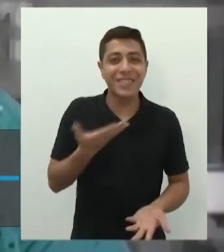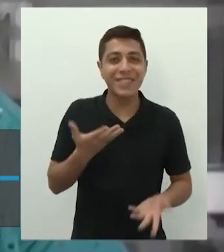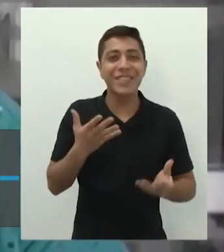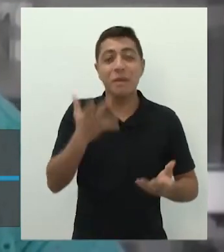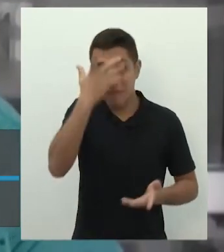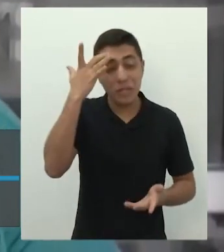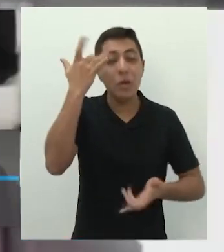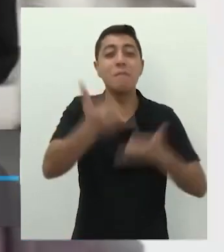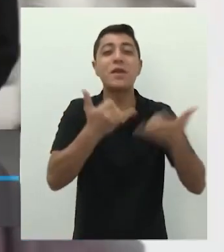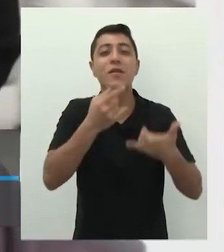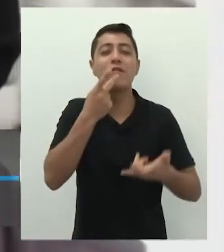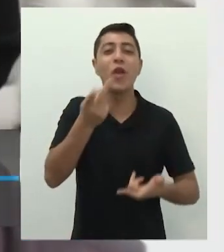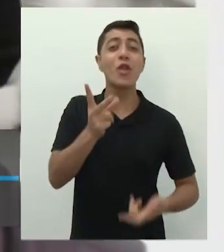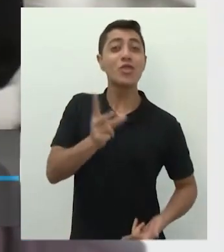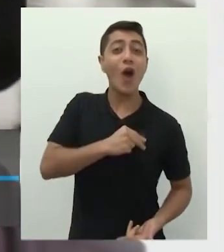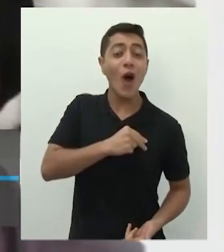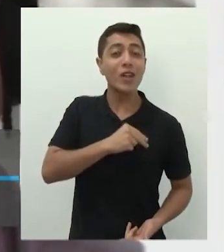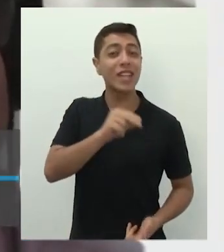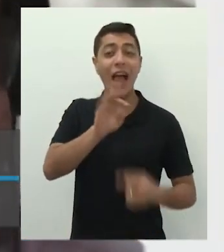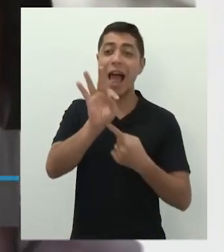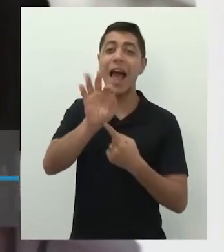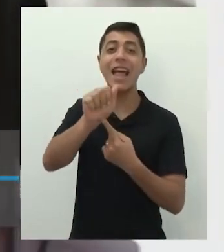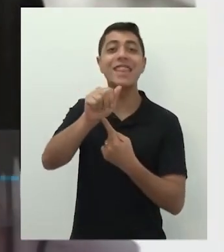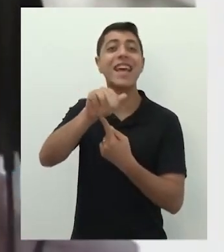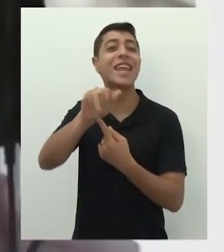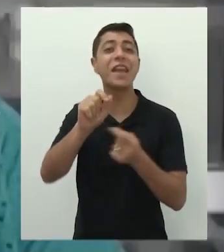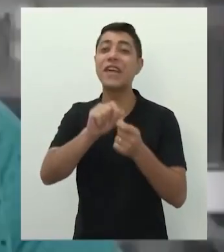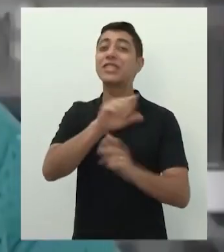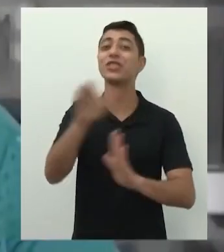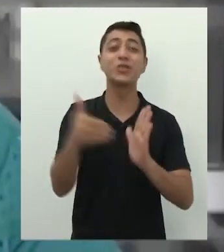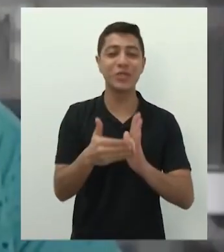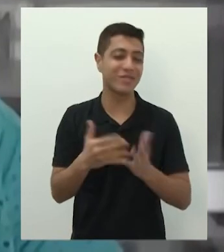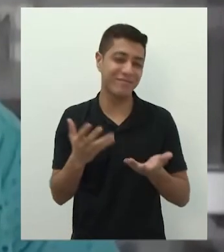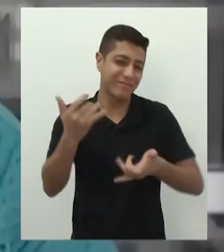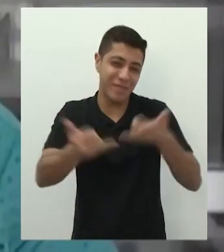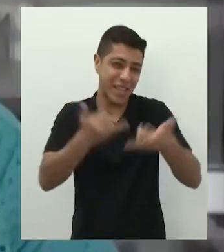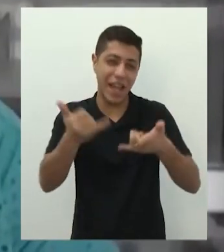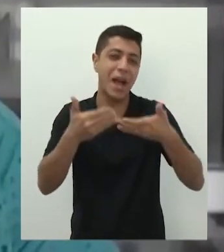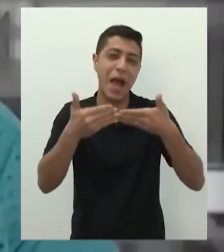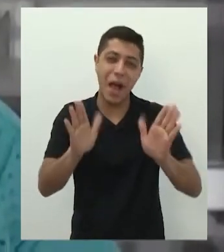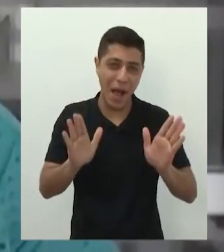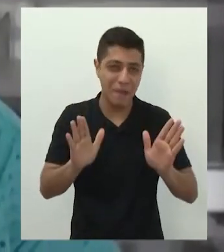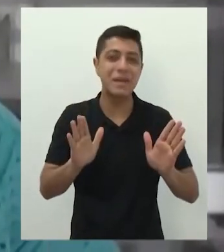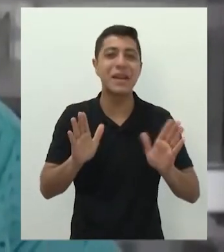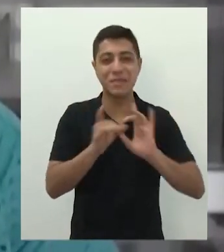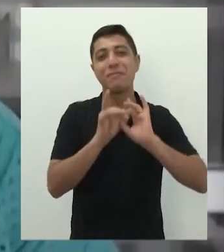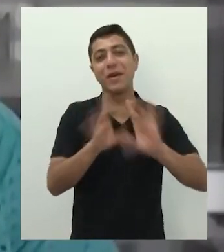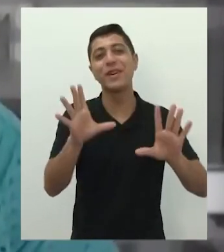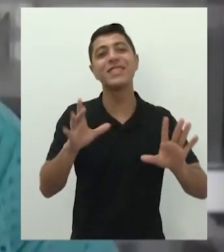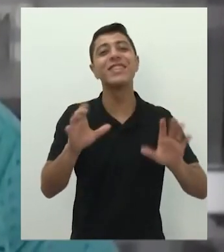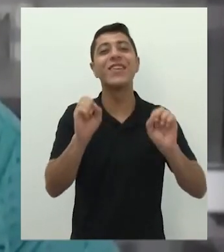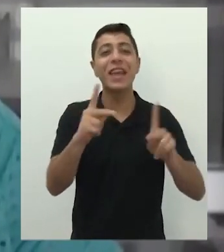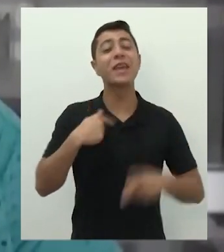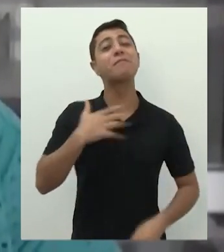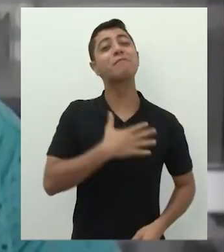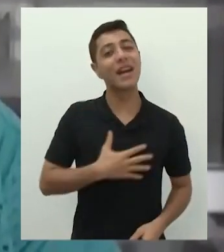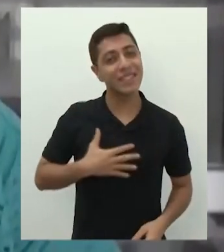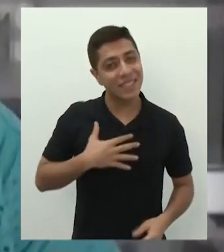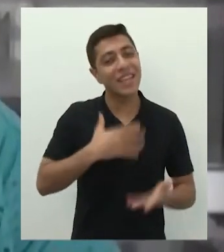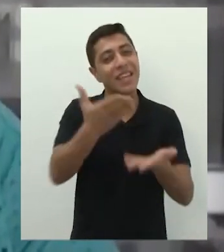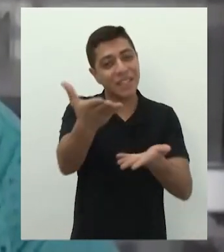complexo fazer essa tradução, e Tânia, muito obrigado para todos vocês que acompanharam, o pessoal do